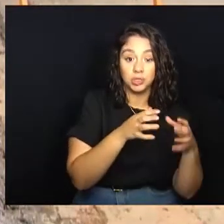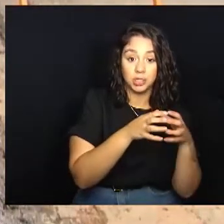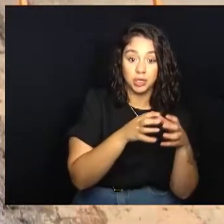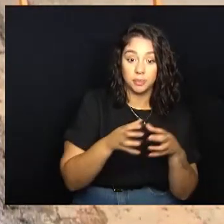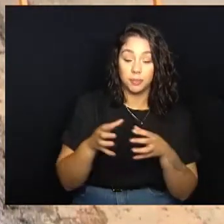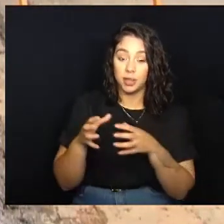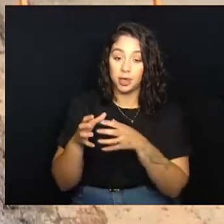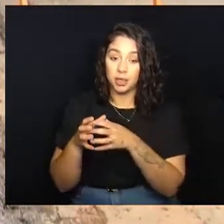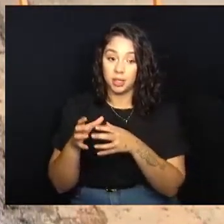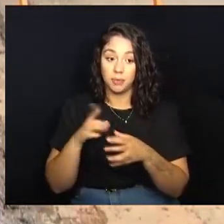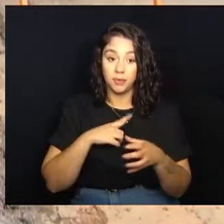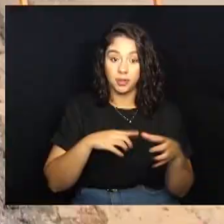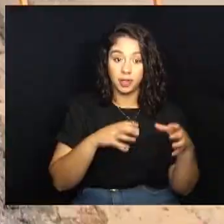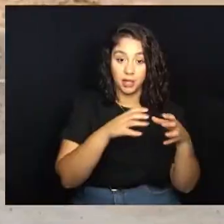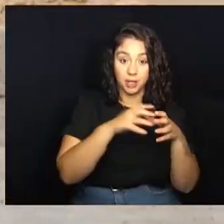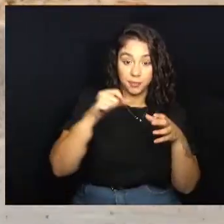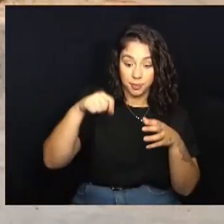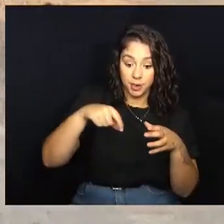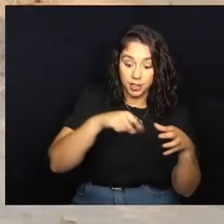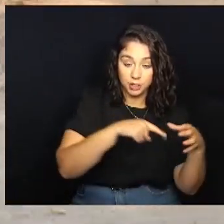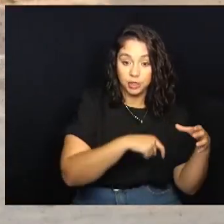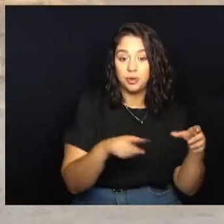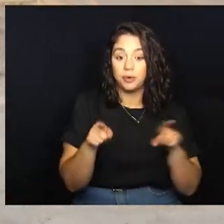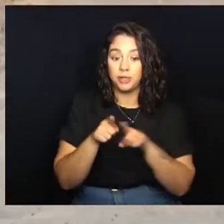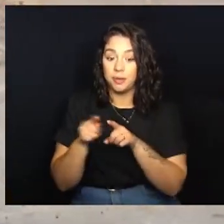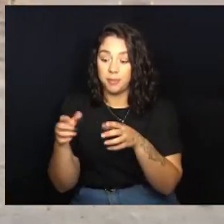de pedreiro, que vai na frente abrindo,